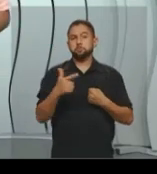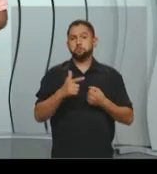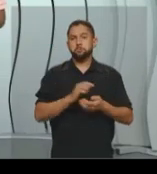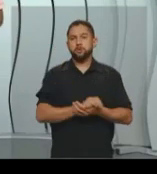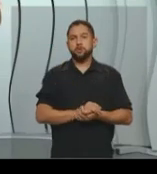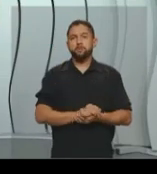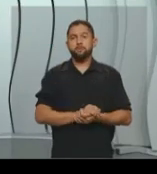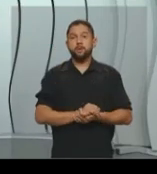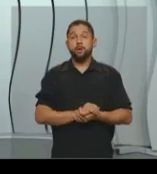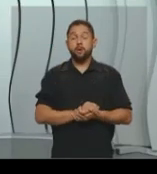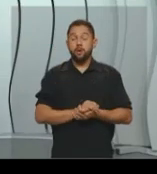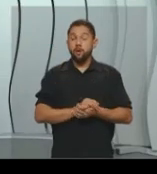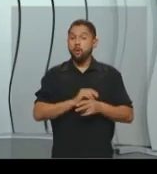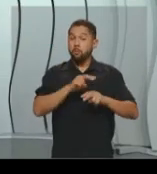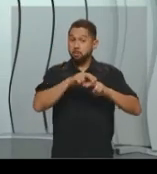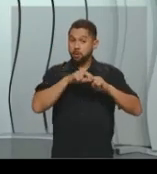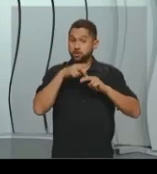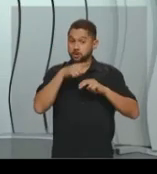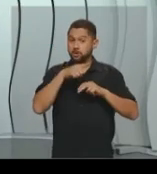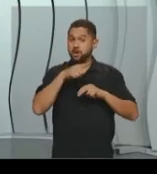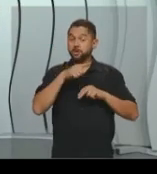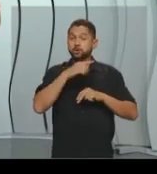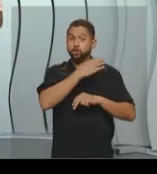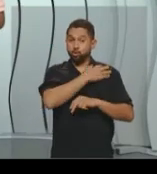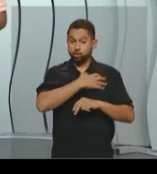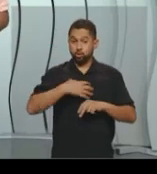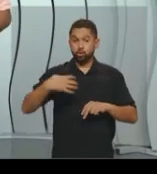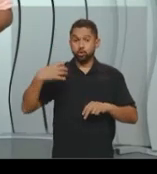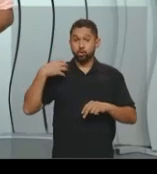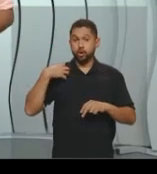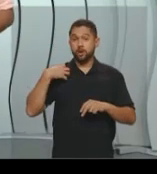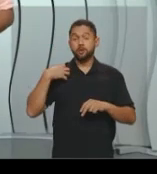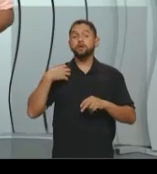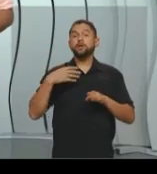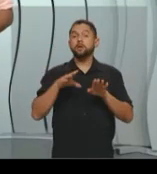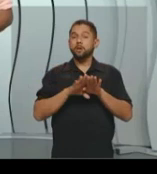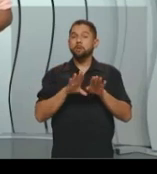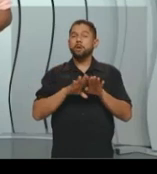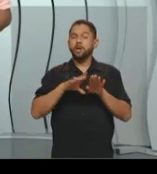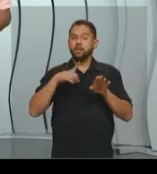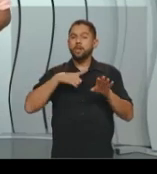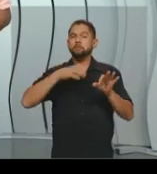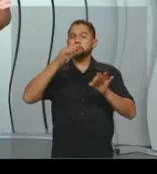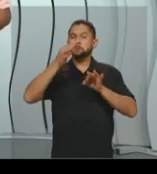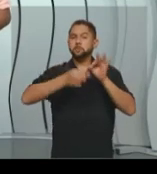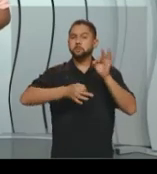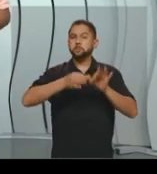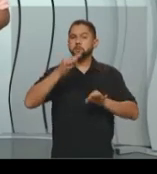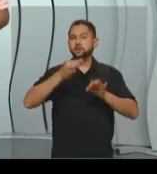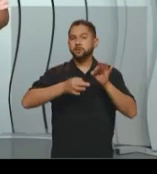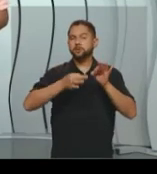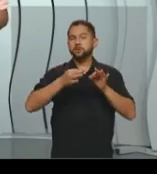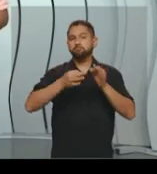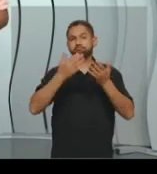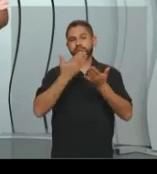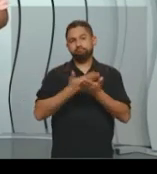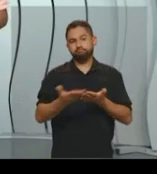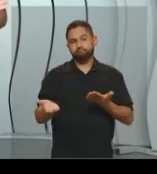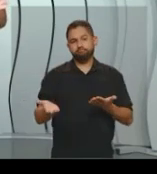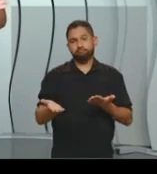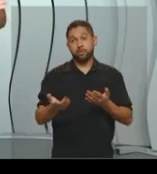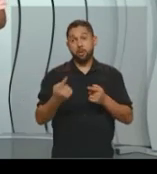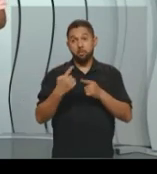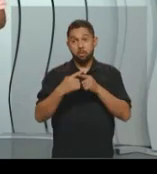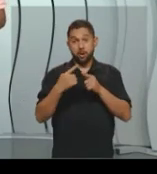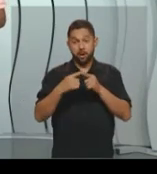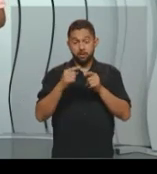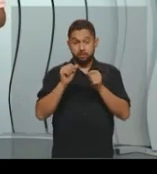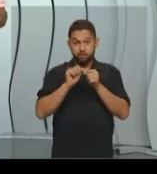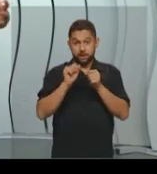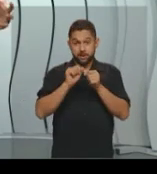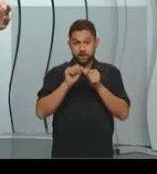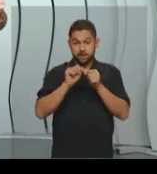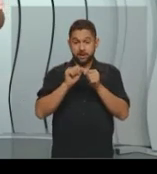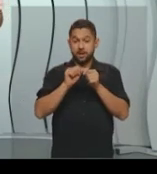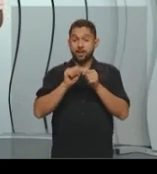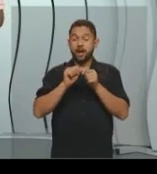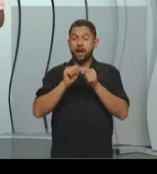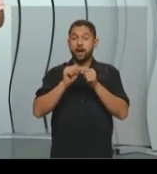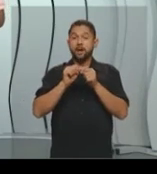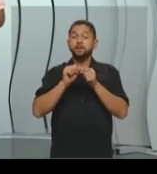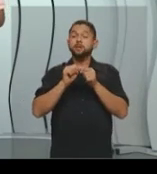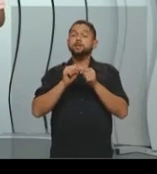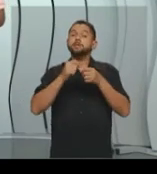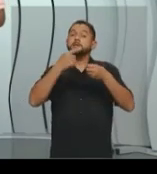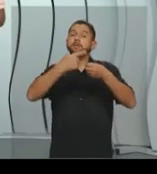outras, Sócrates também foi condenado injustamente, porque ele produzia em Atenas, a sua